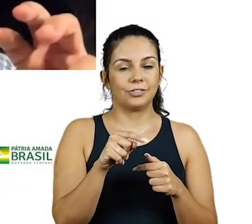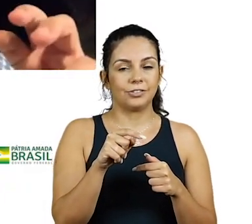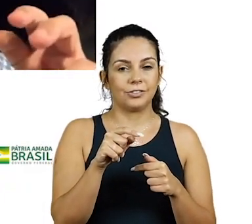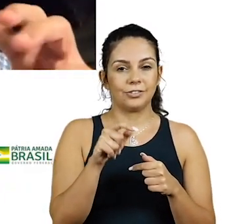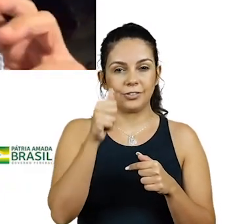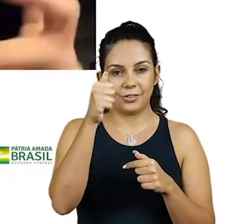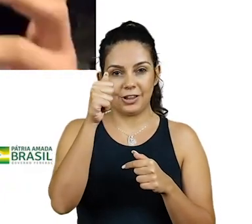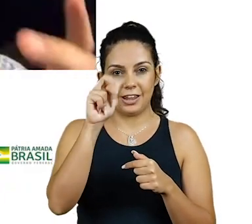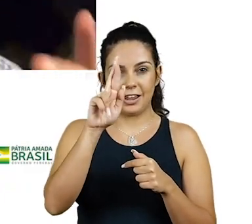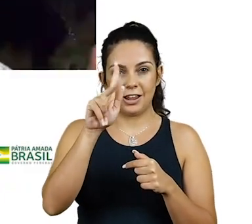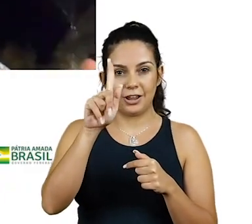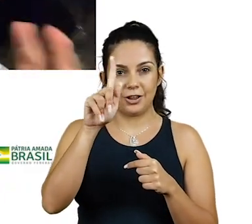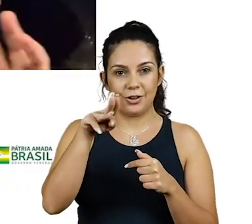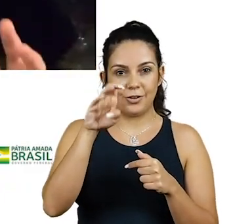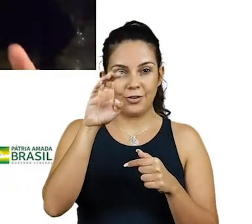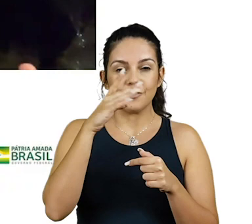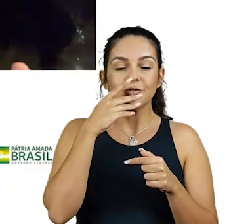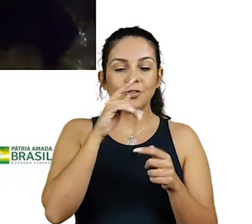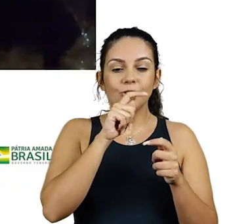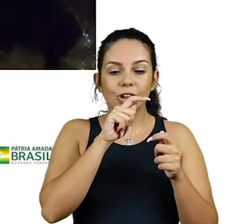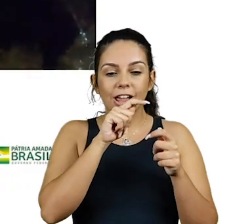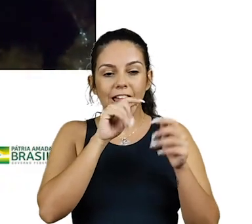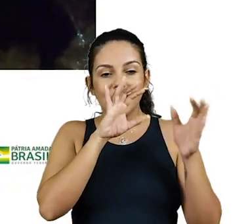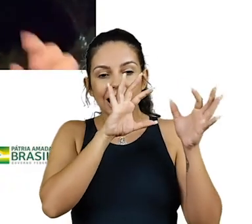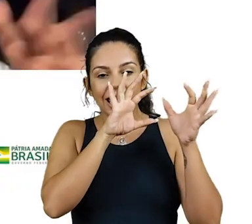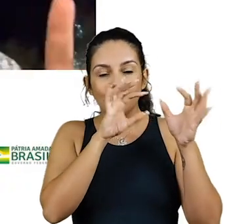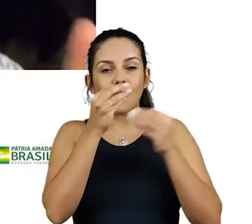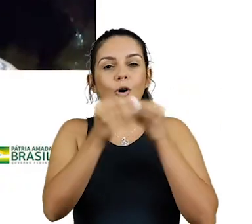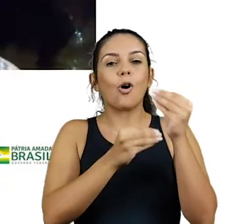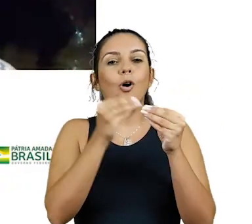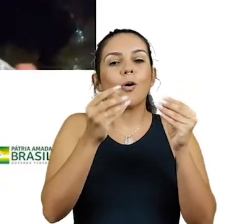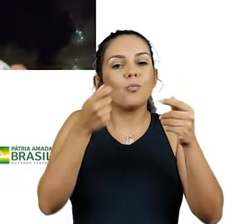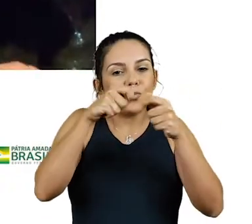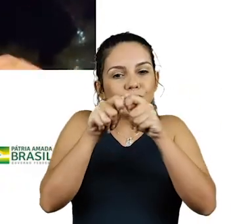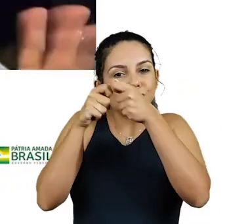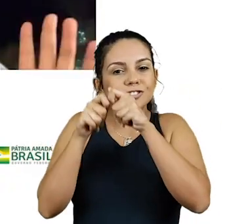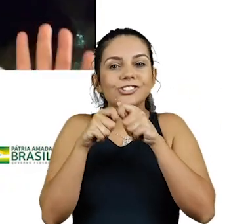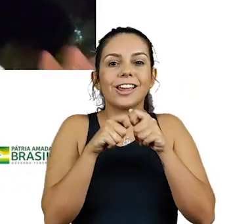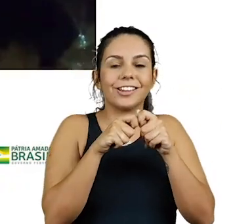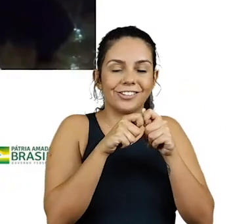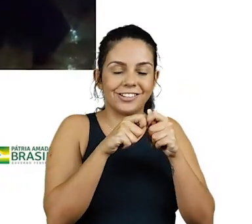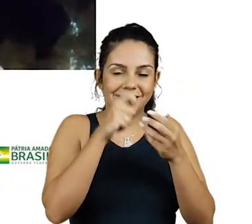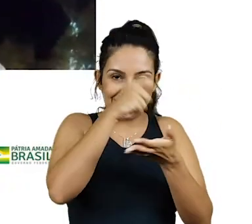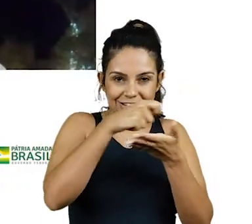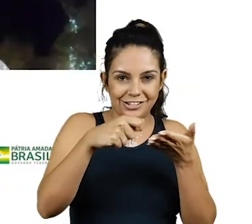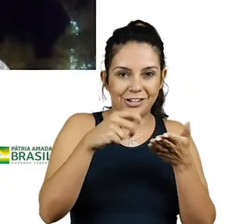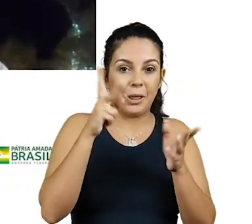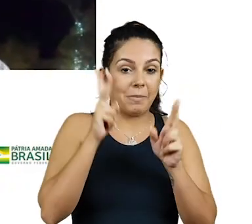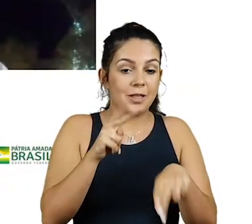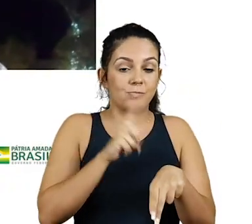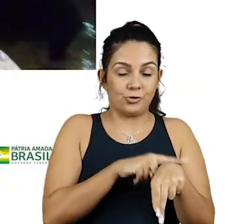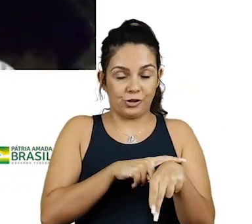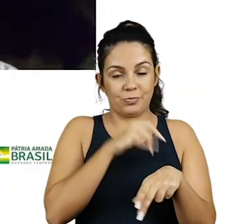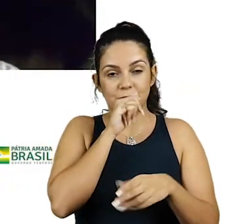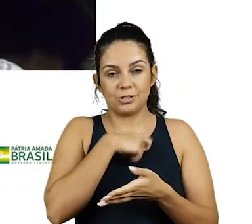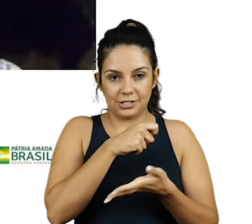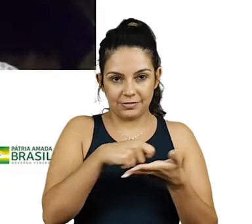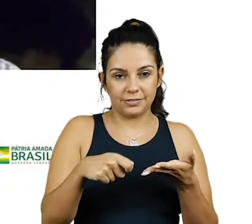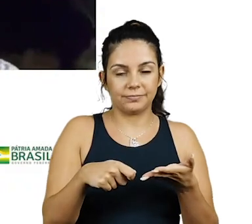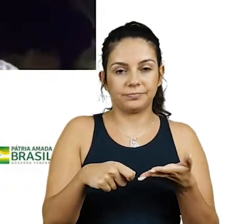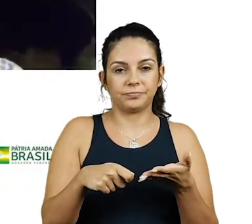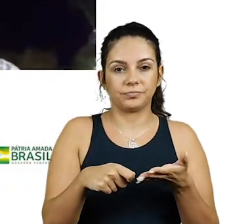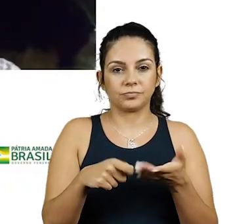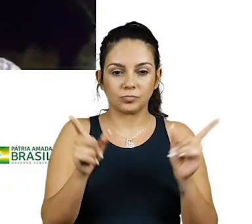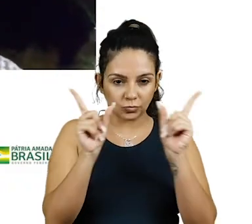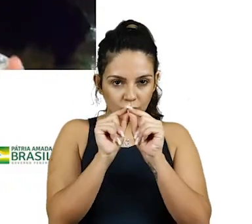que eu, o engenho, boa palavra. Quando eu sentava para escrever, eu praticamente escrevia no mesmo dia. Não tinha muito.